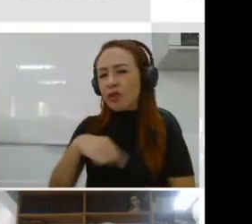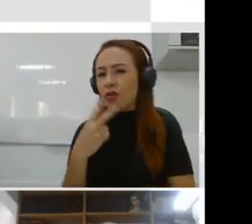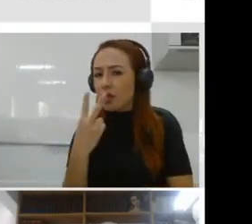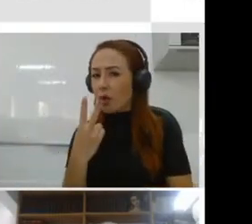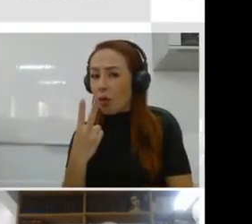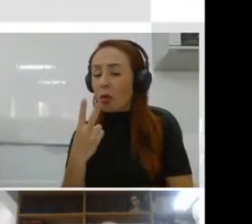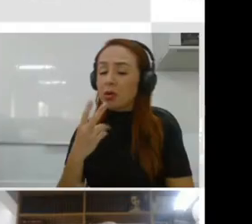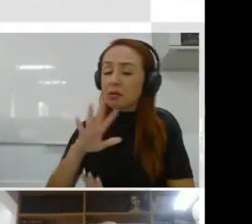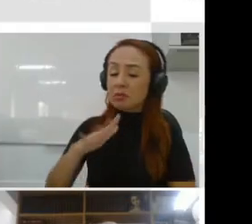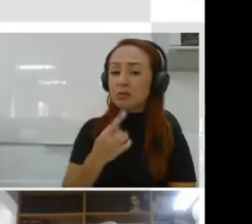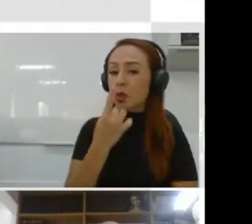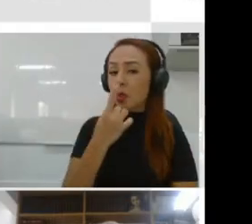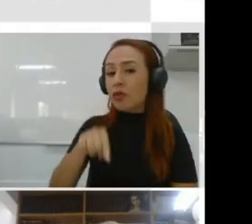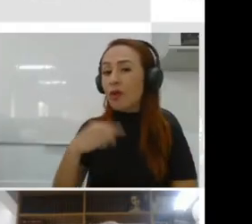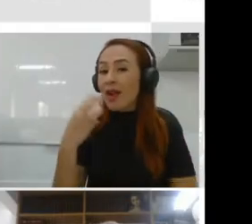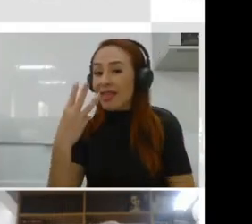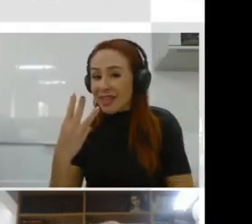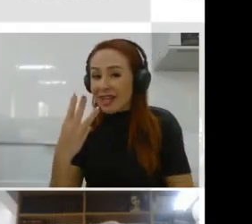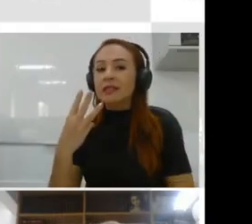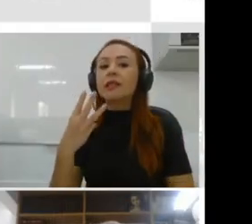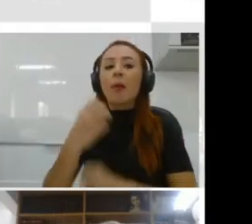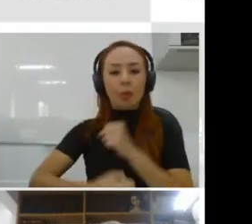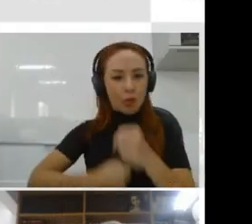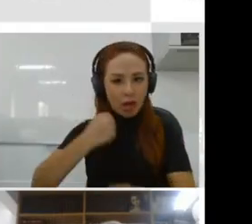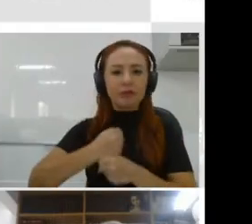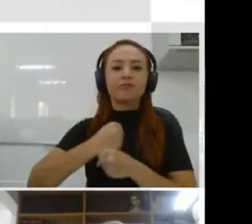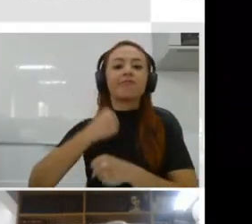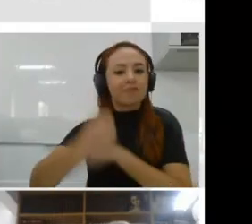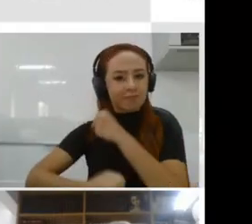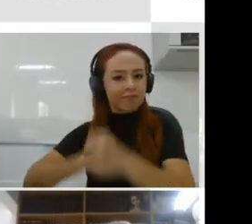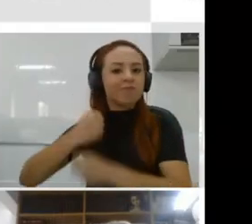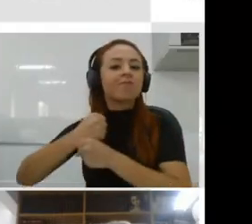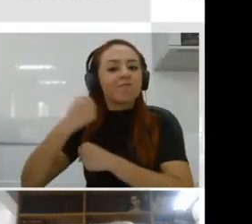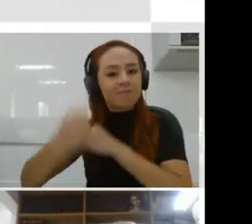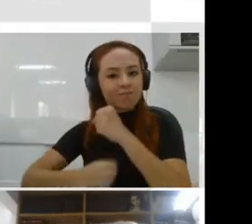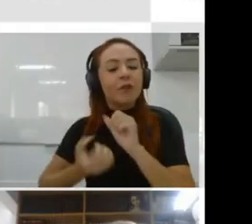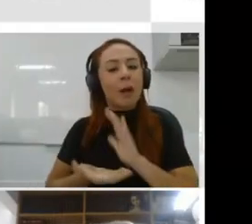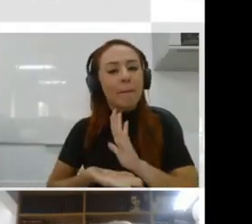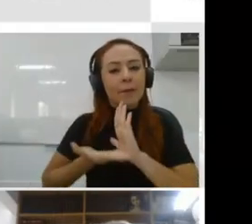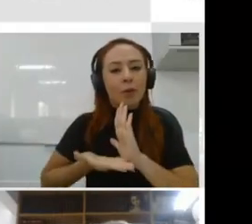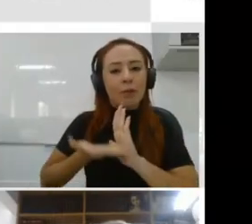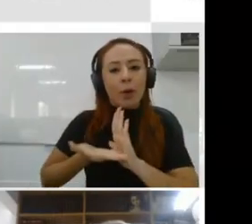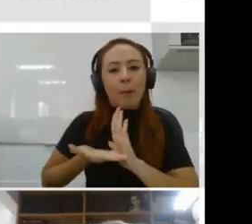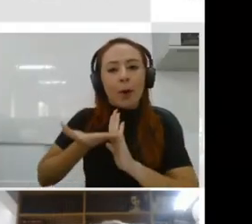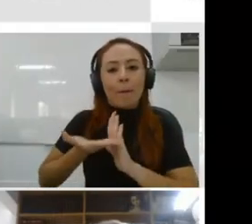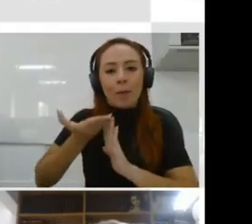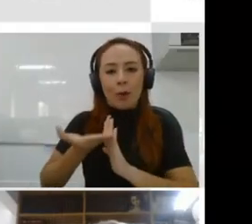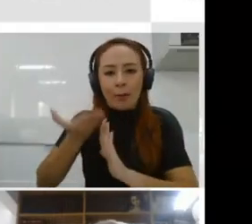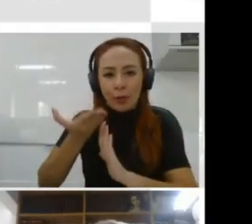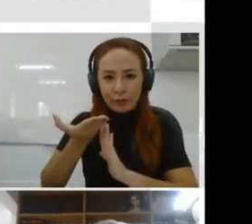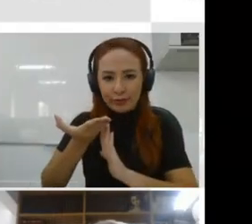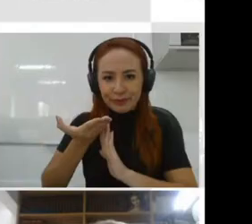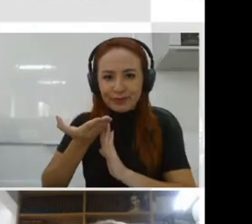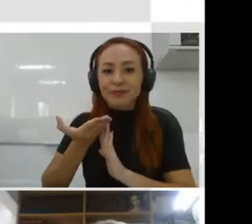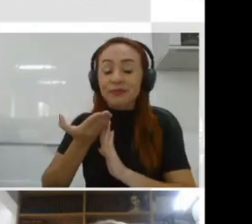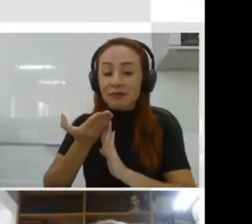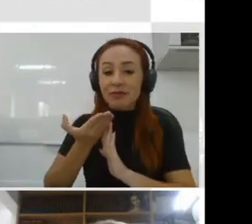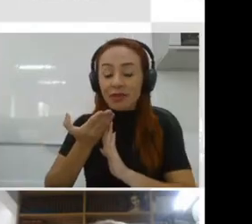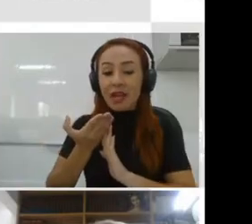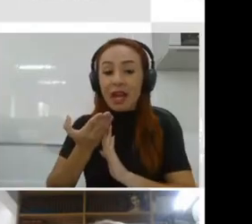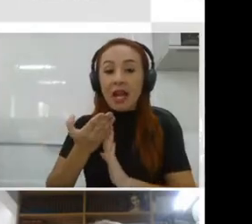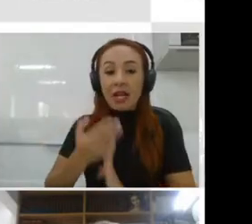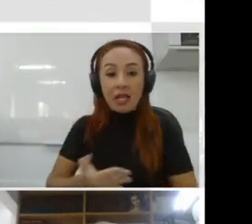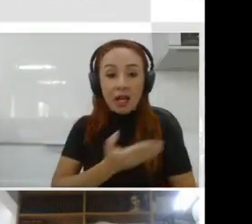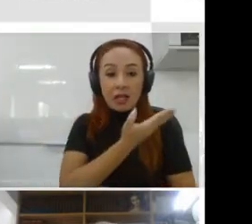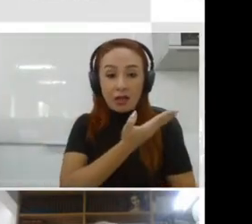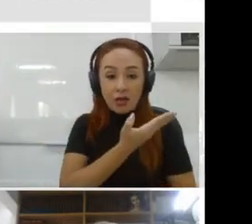ano, mas é fato que as projeções mais verossímeis está entre essa linha preta aqui